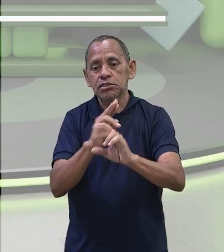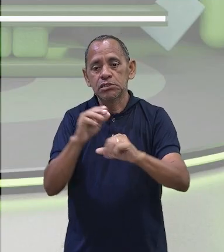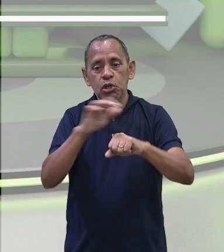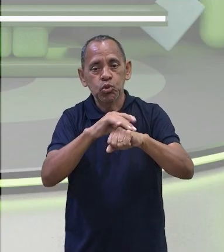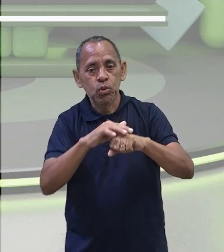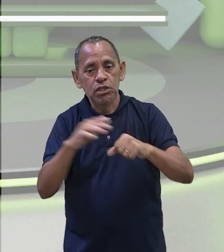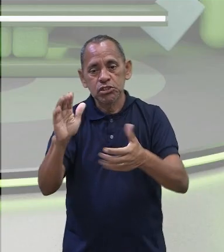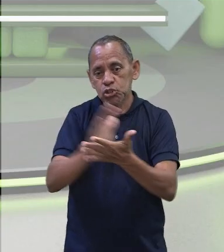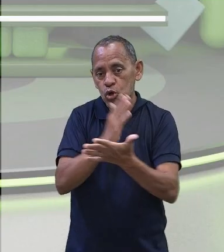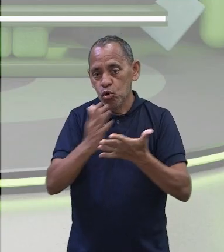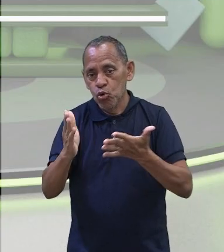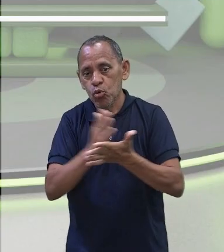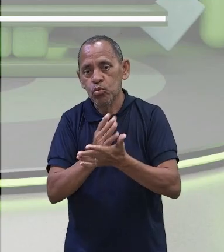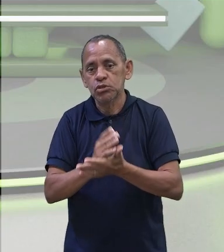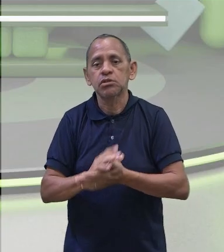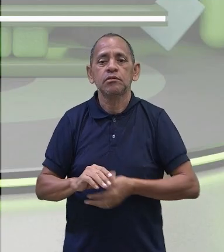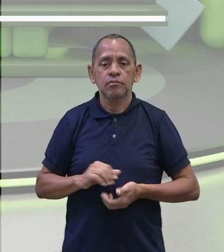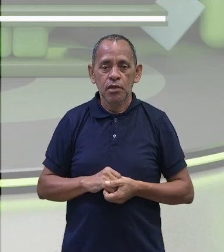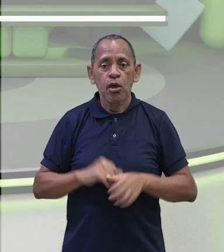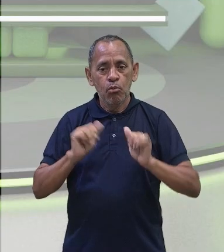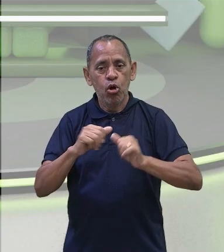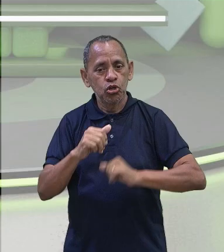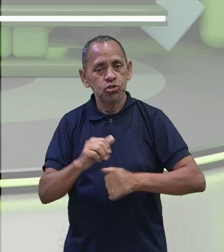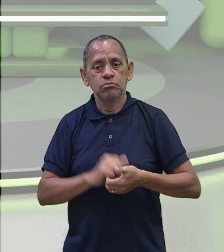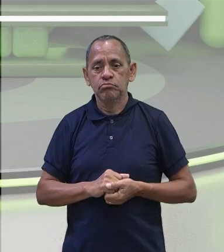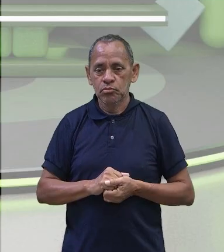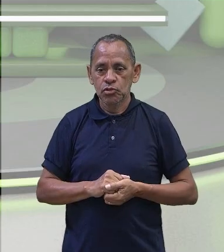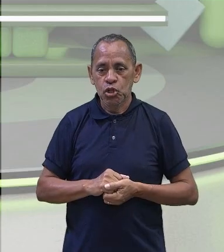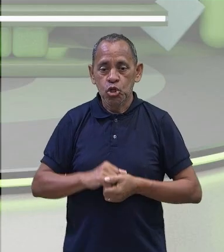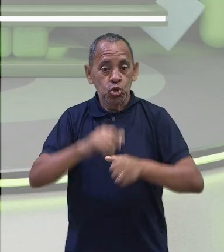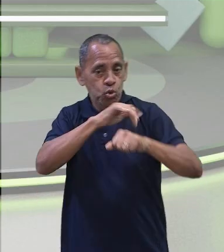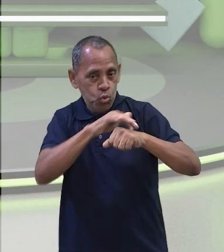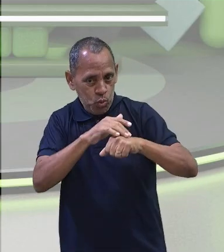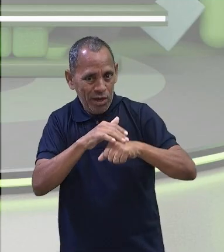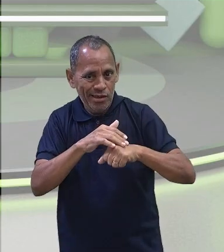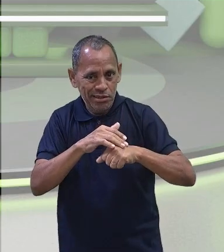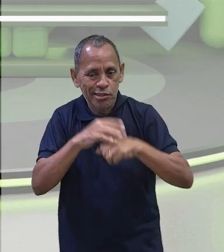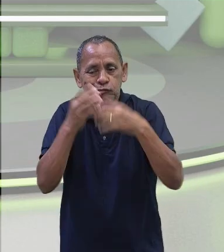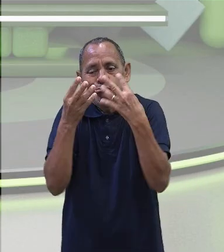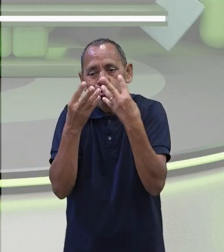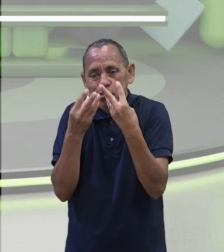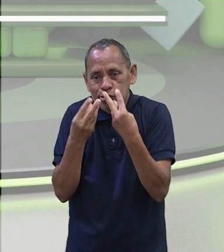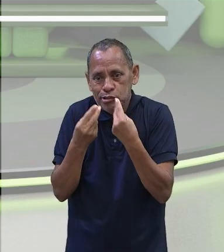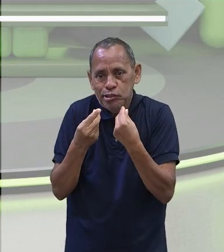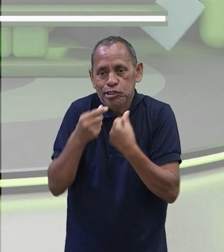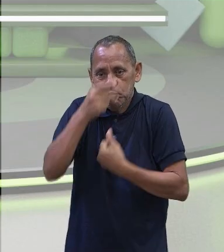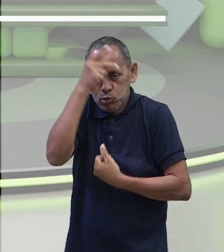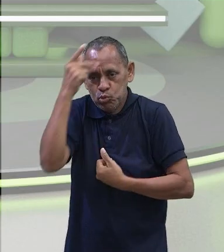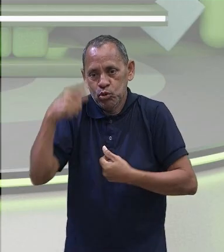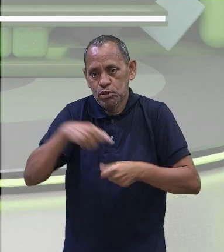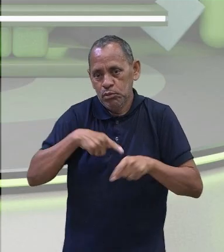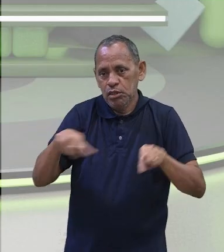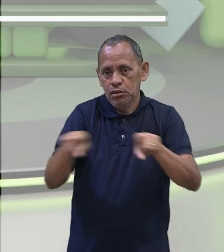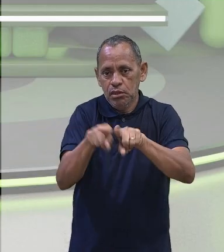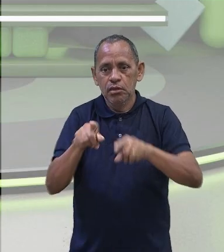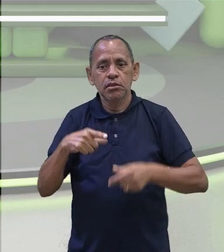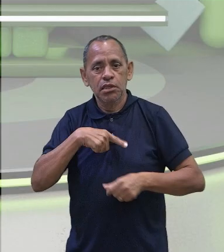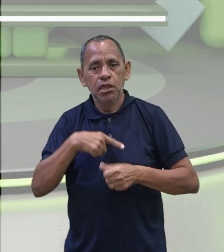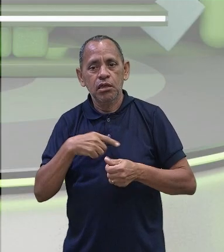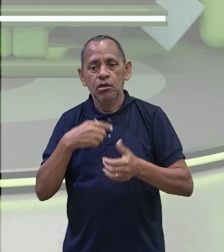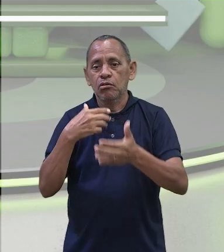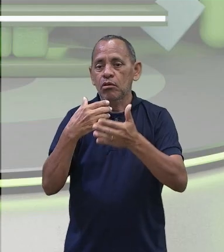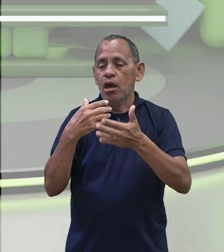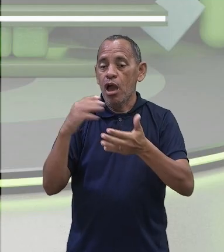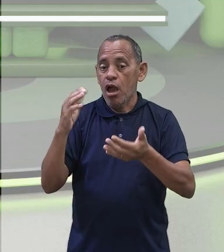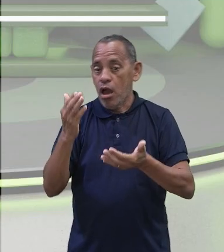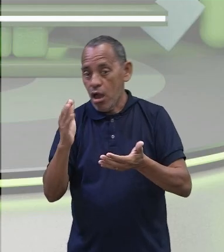doenças degenerativas, a exemplo, né, de doenças degenerativas do sistema neurológico, pode ser também alguma doença